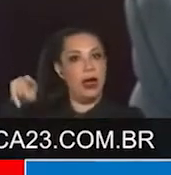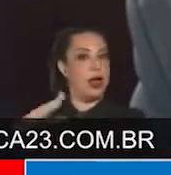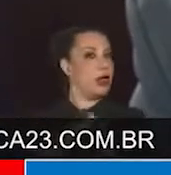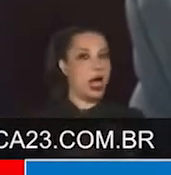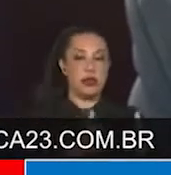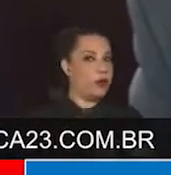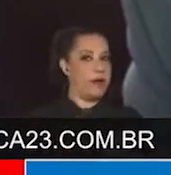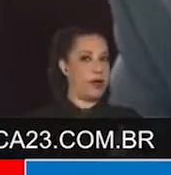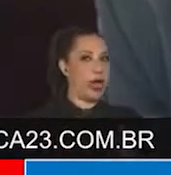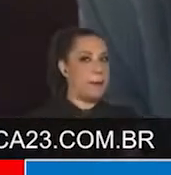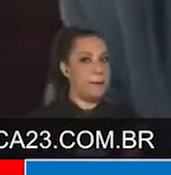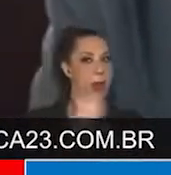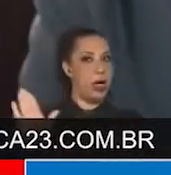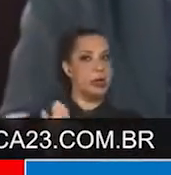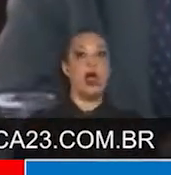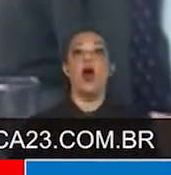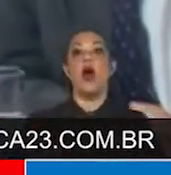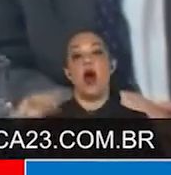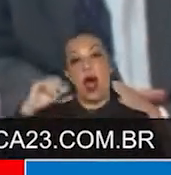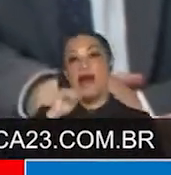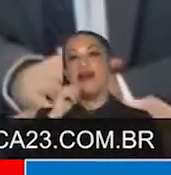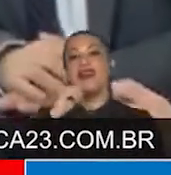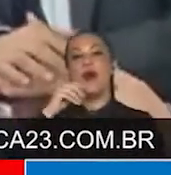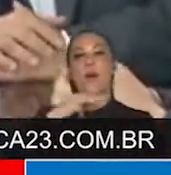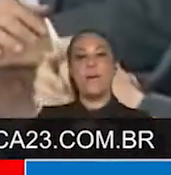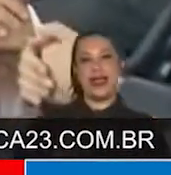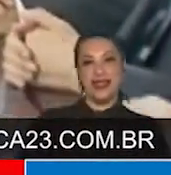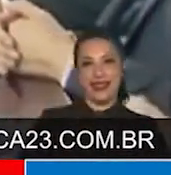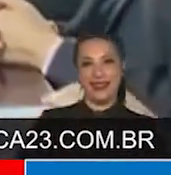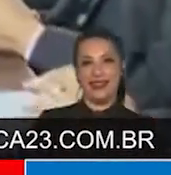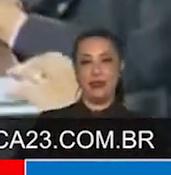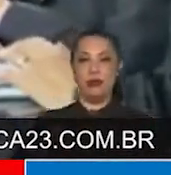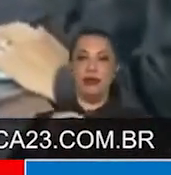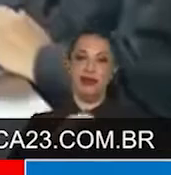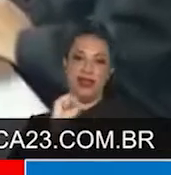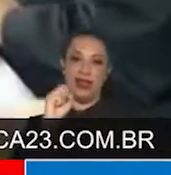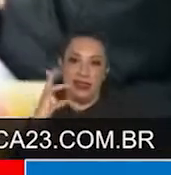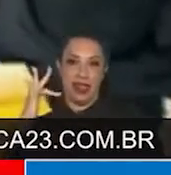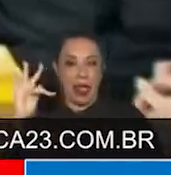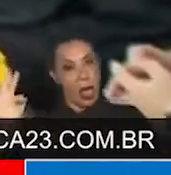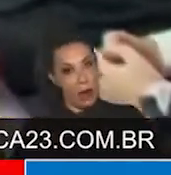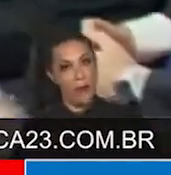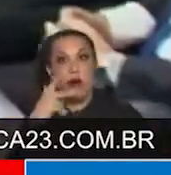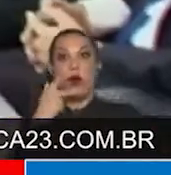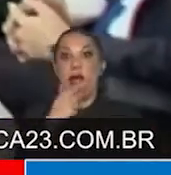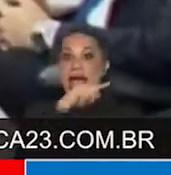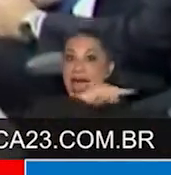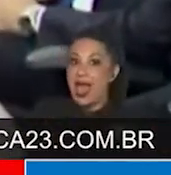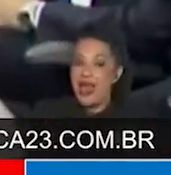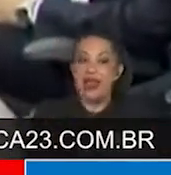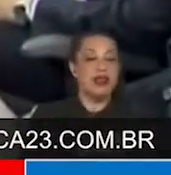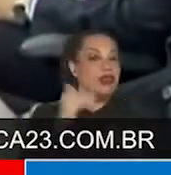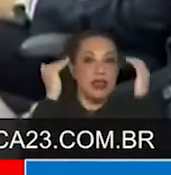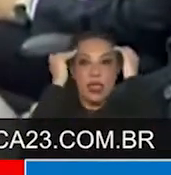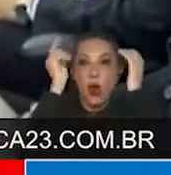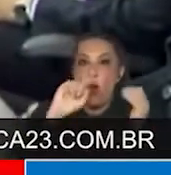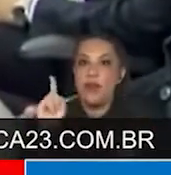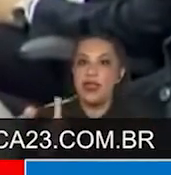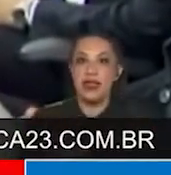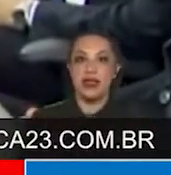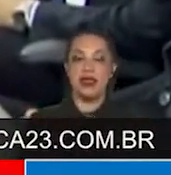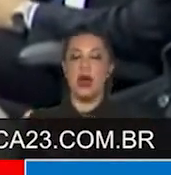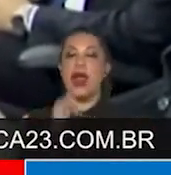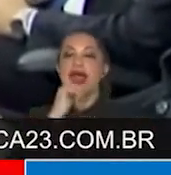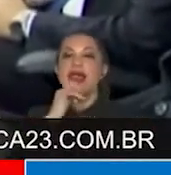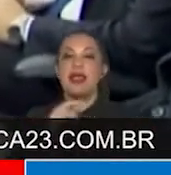o Ministro do Supremo Alexandre de Moraes argumenta que Jefferson desobedeceu medidas cautelares